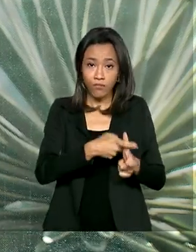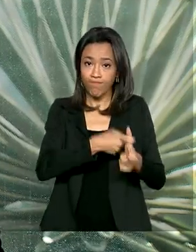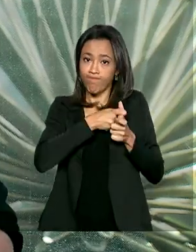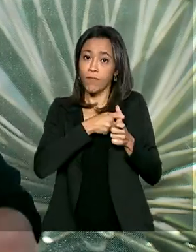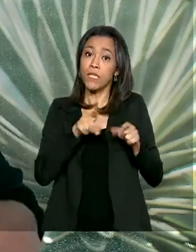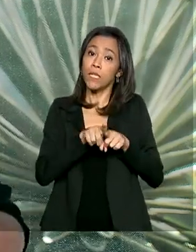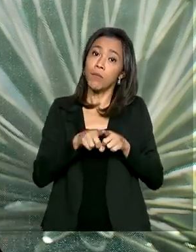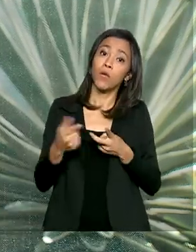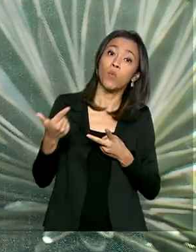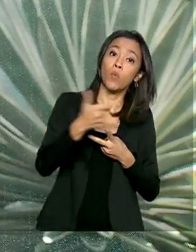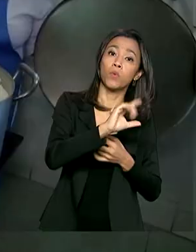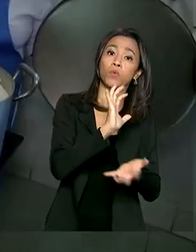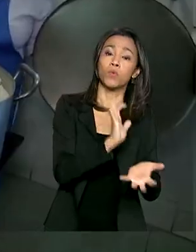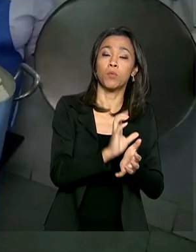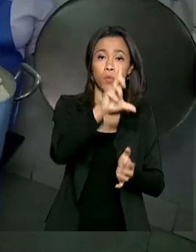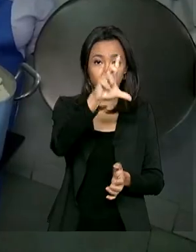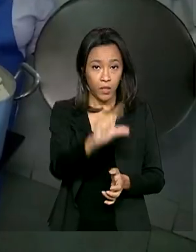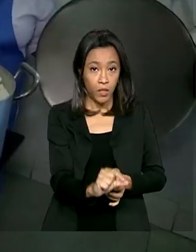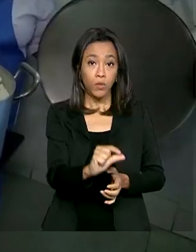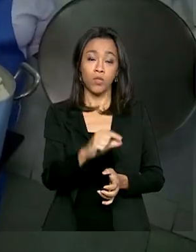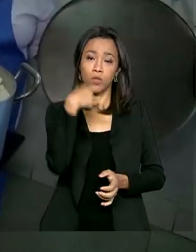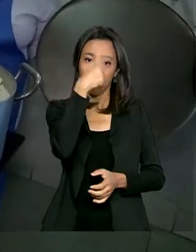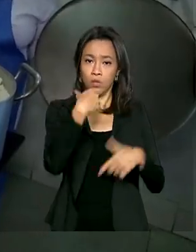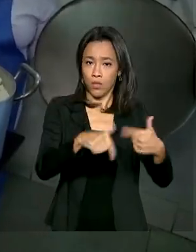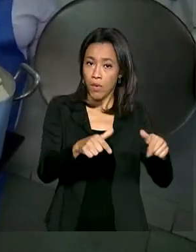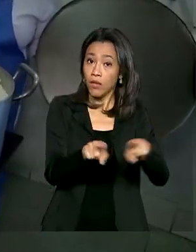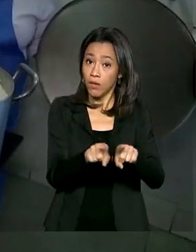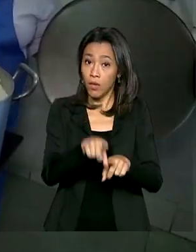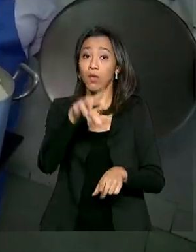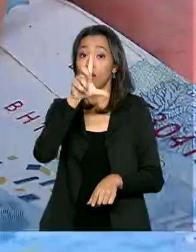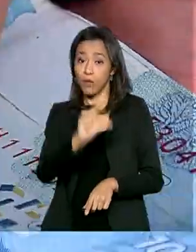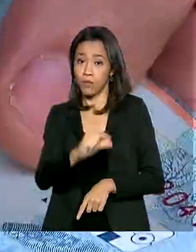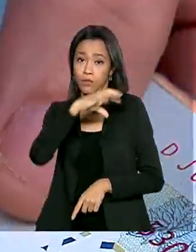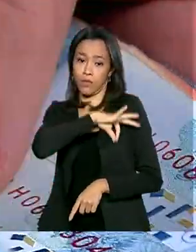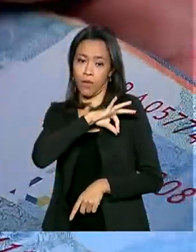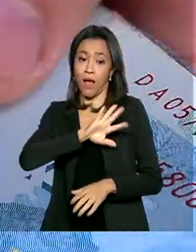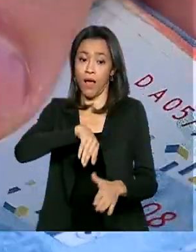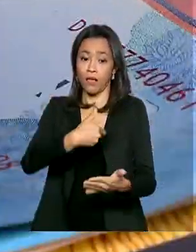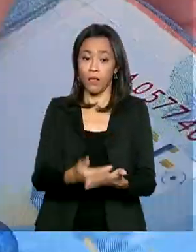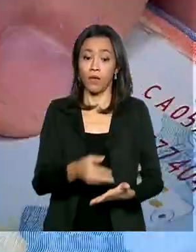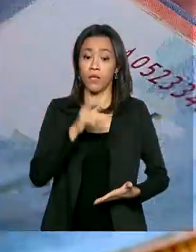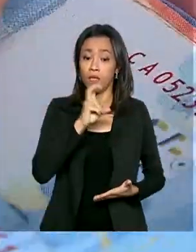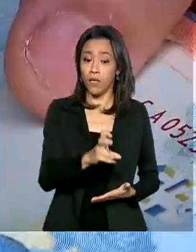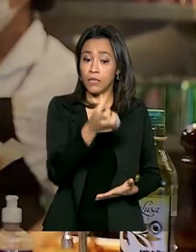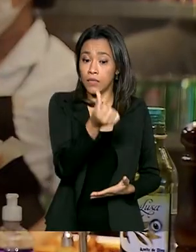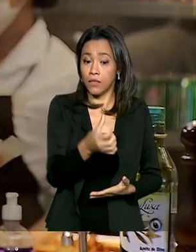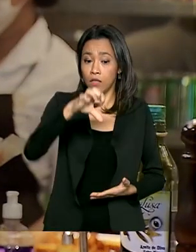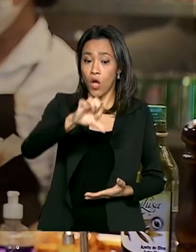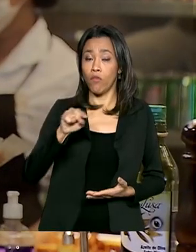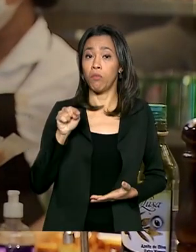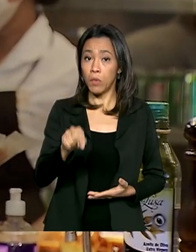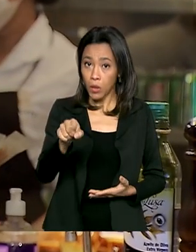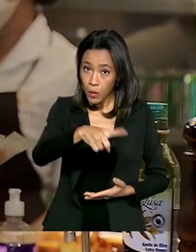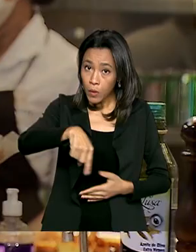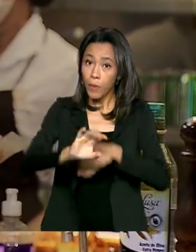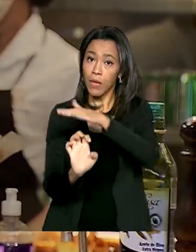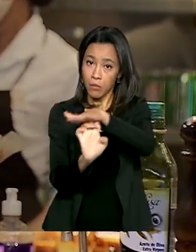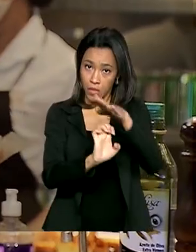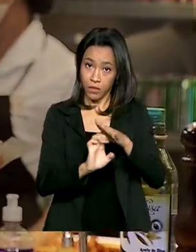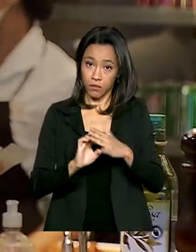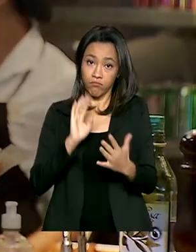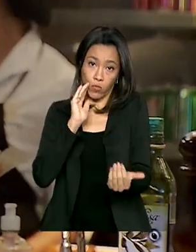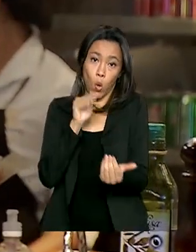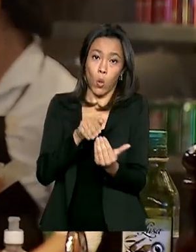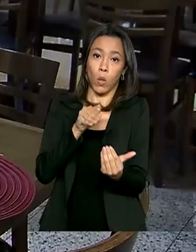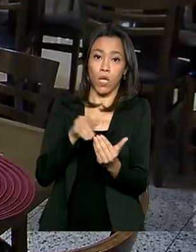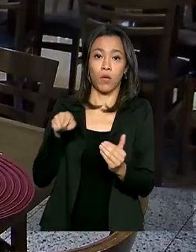de salário e de jornada. Até agora, 569 mil empresas aderiram a esse programa, a maioria